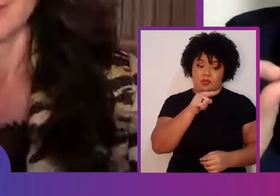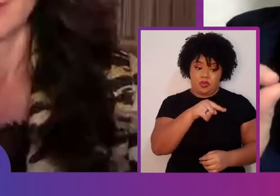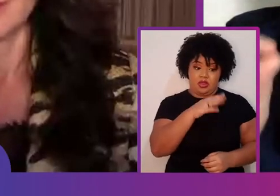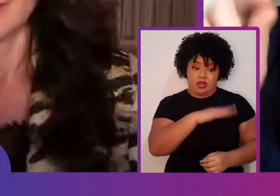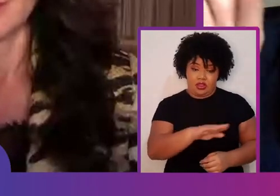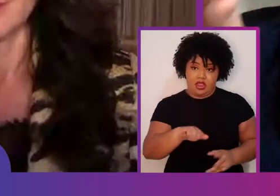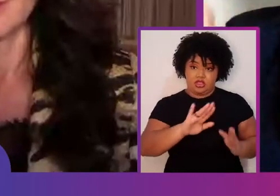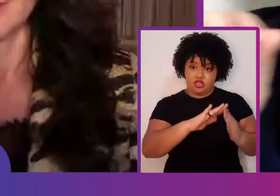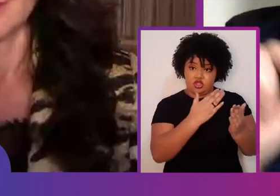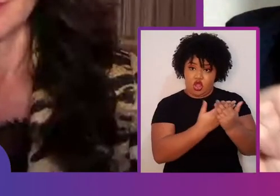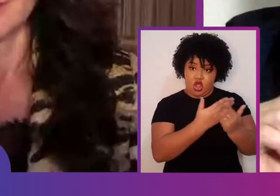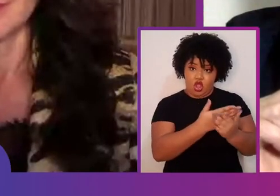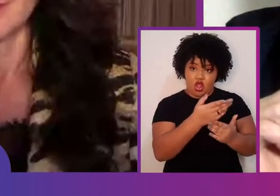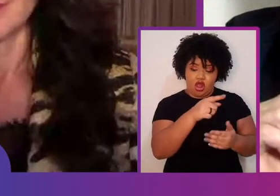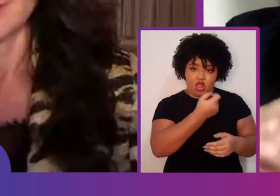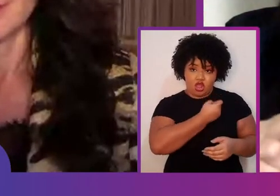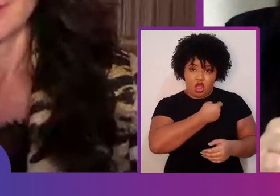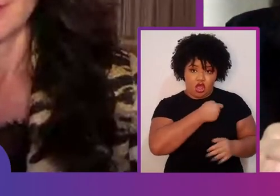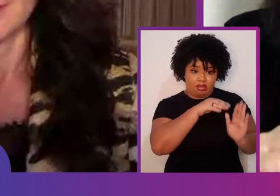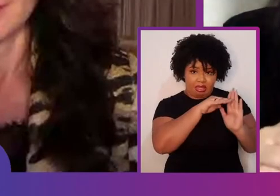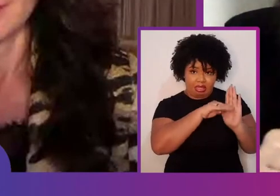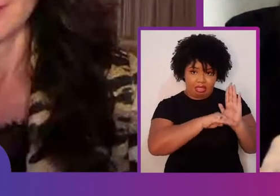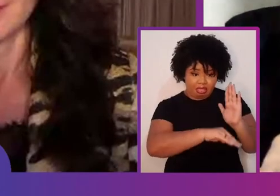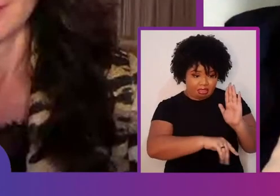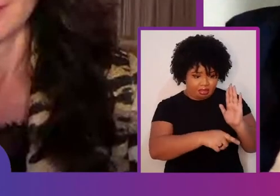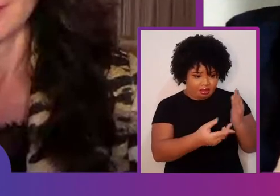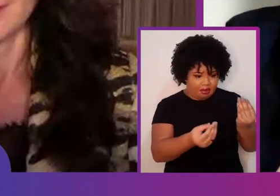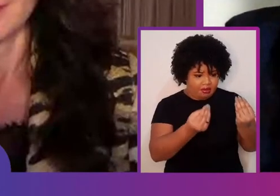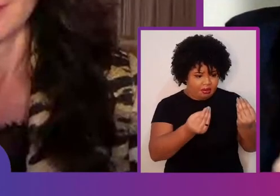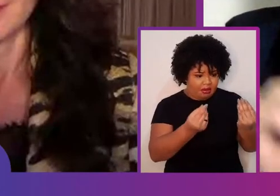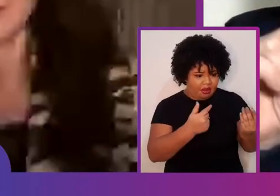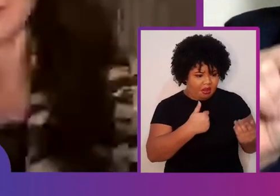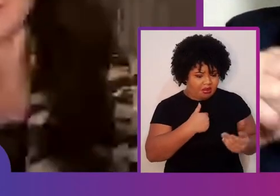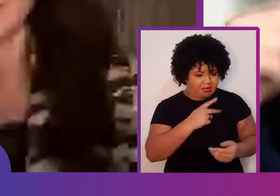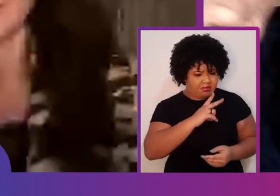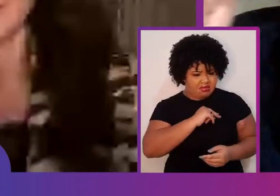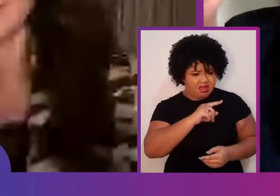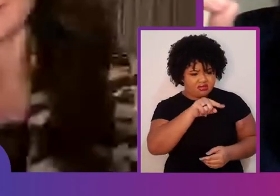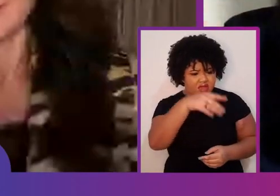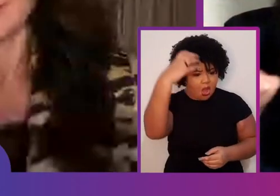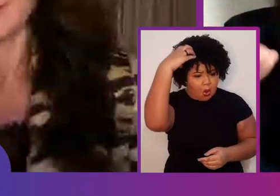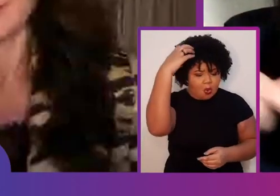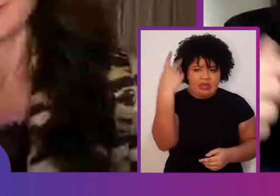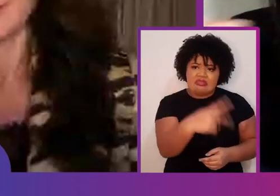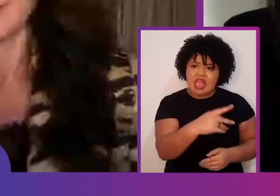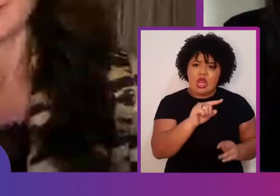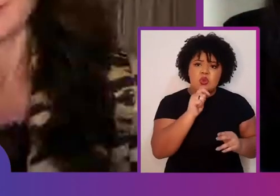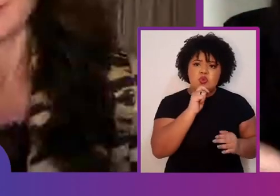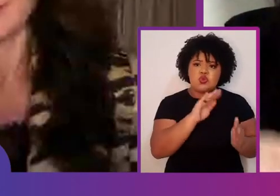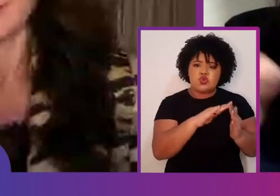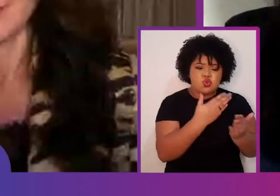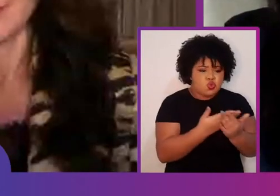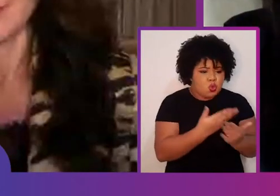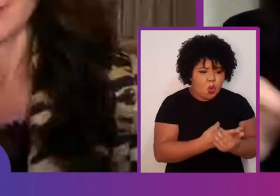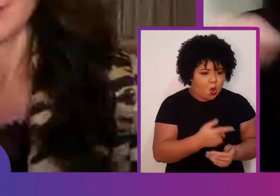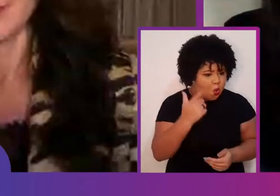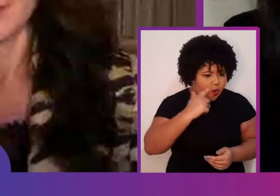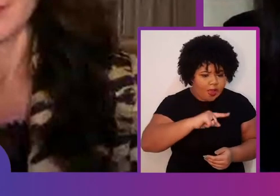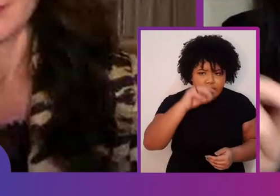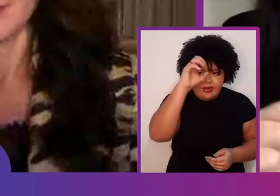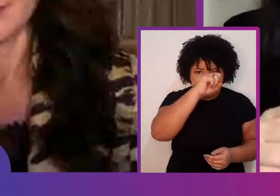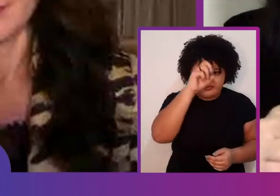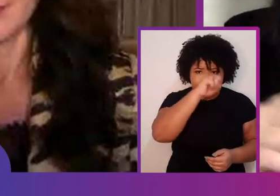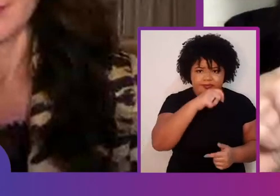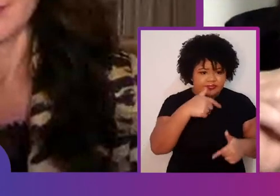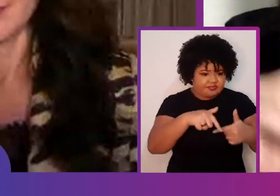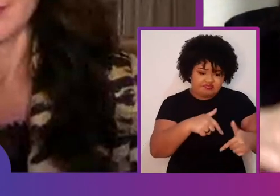estudou, que se não passou de ano na faculdade, o problema foi dele que não estudou, se não conseguiu aprender o que tem que fazer no trabalho, o problema é dele